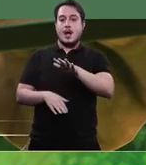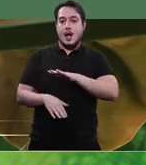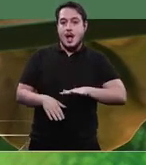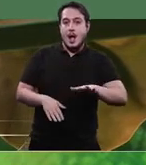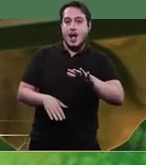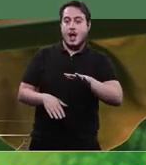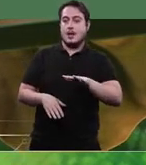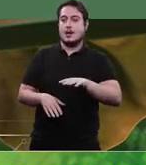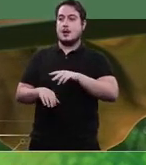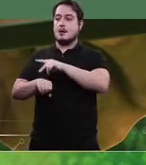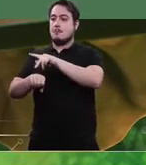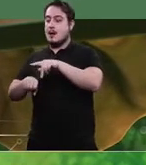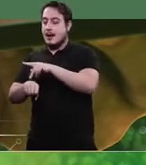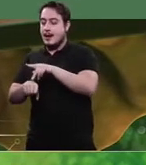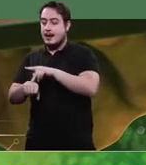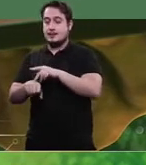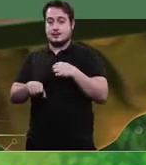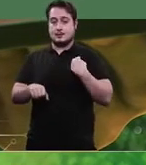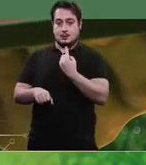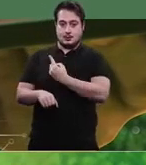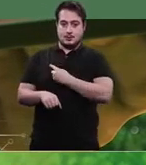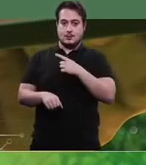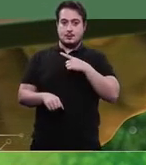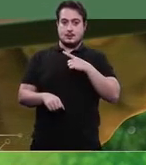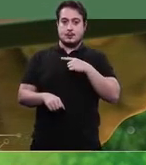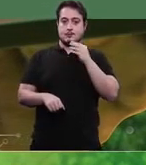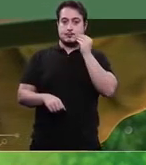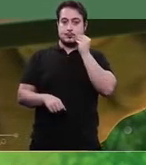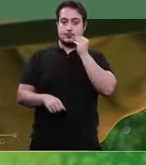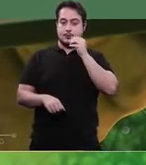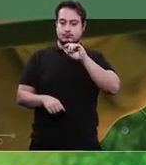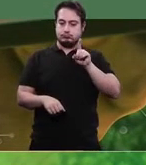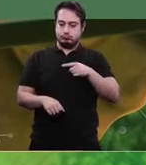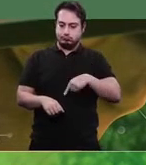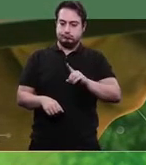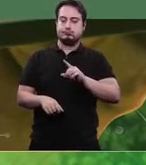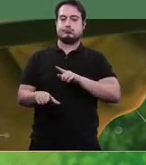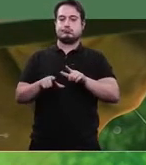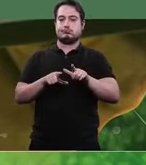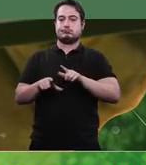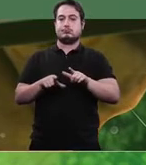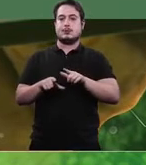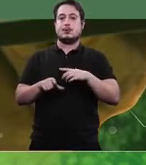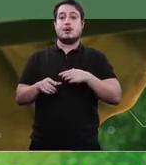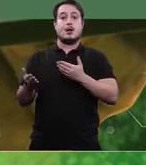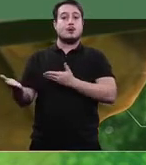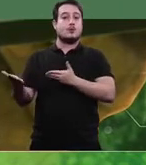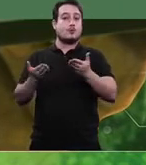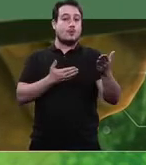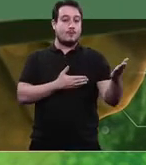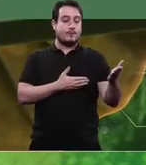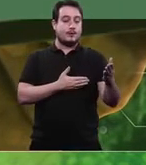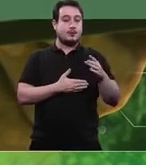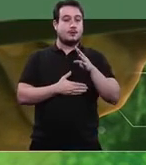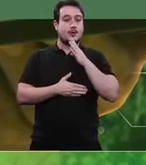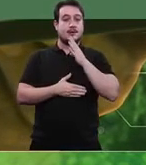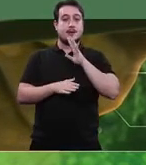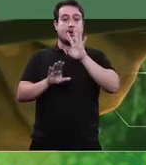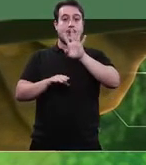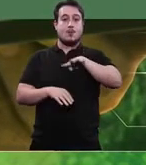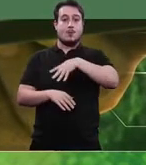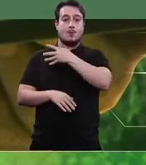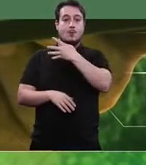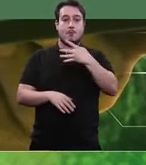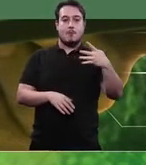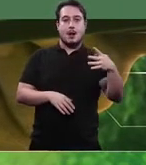que nós temos oportunidades para esses produtos selecionados. Eu já convido a todos para conhecer o mapa de oportunidades.